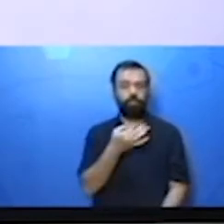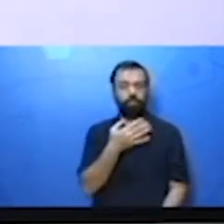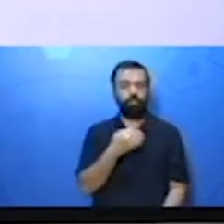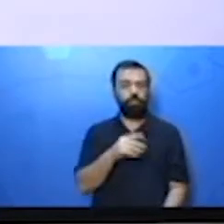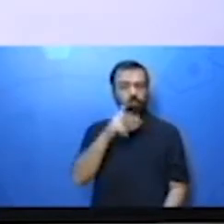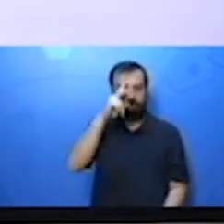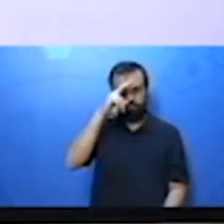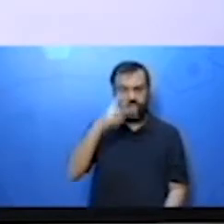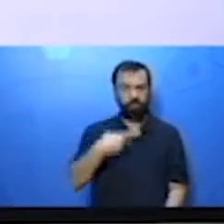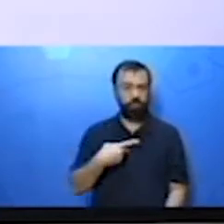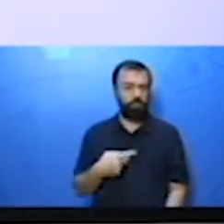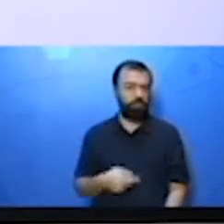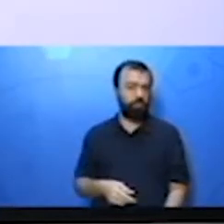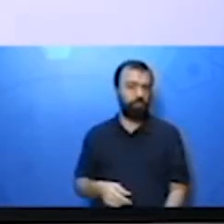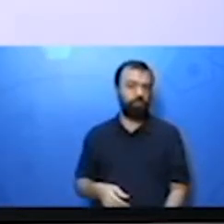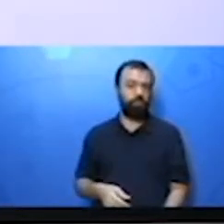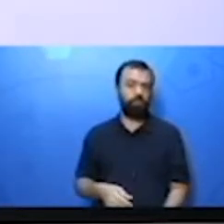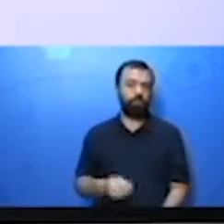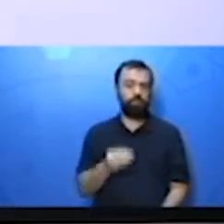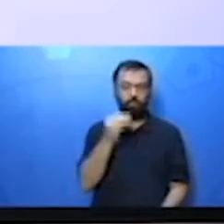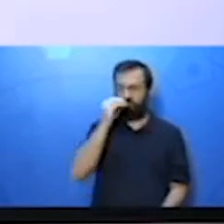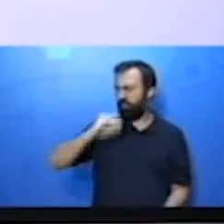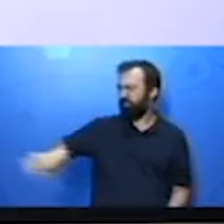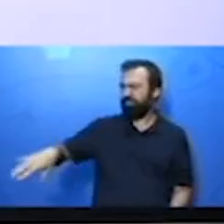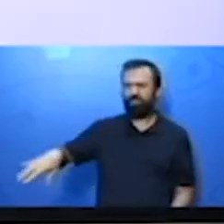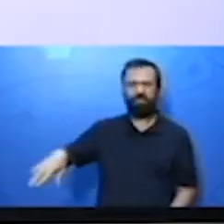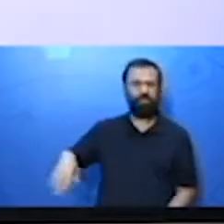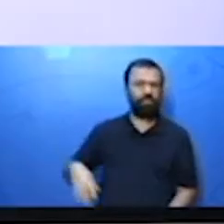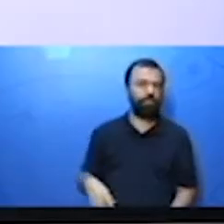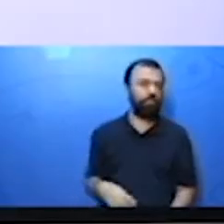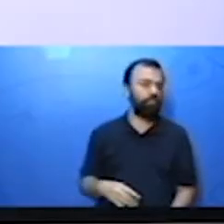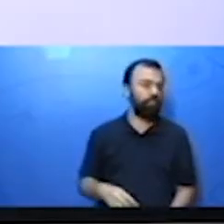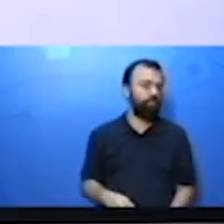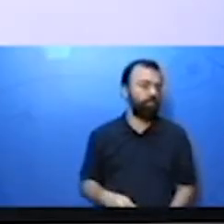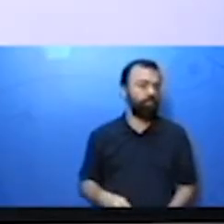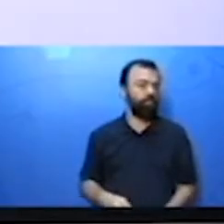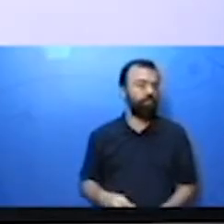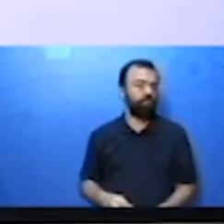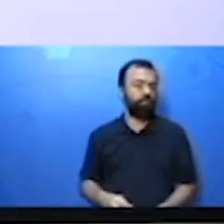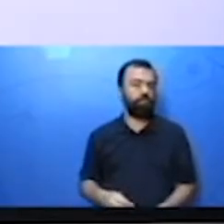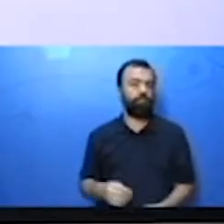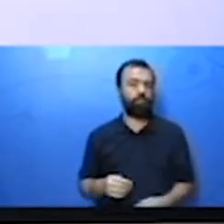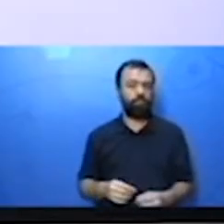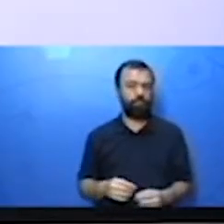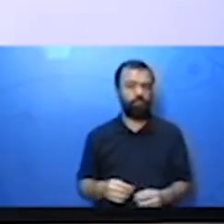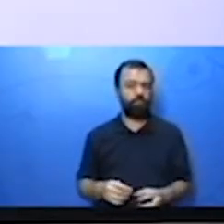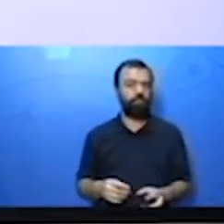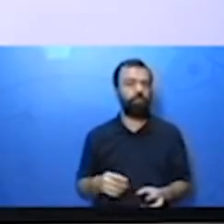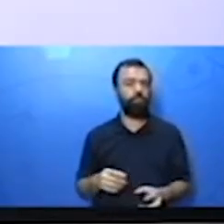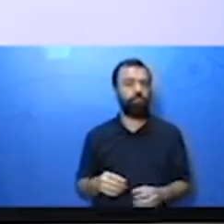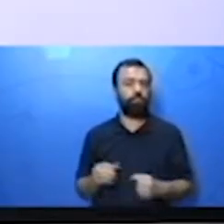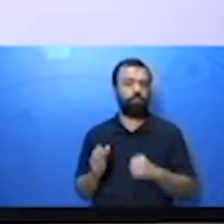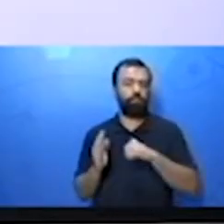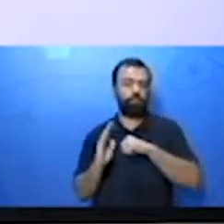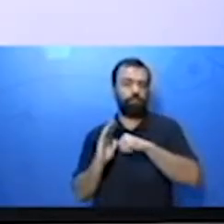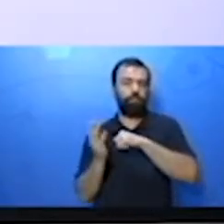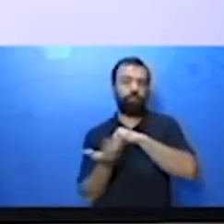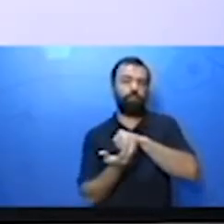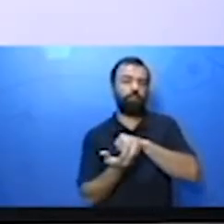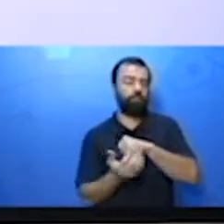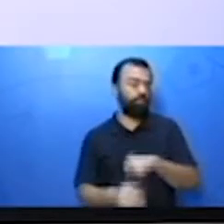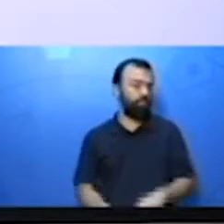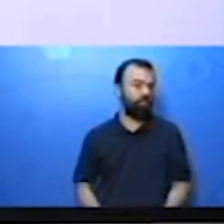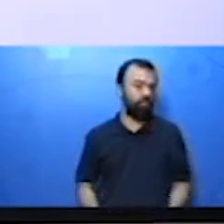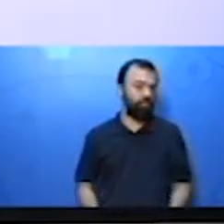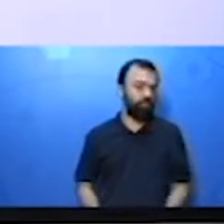automedicação deve ser descartada na prevenção e no tratamento da Covid-19. Por quê? Porque